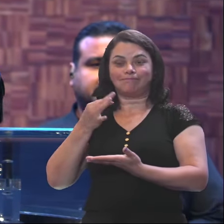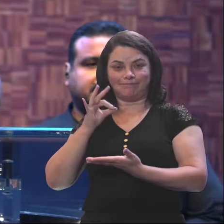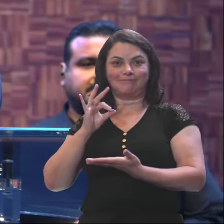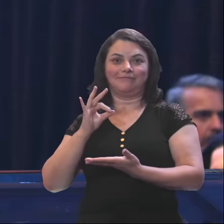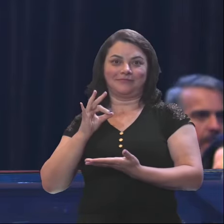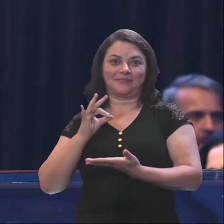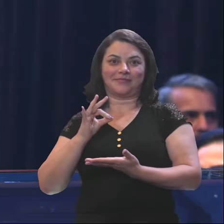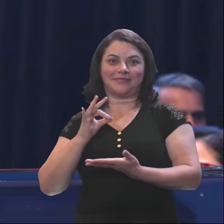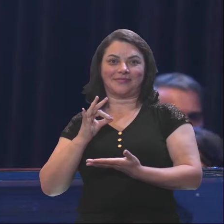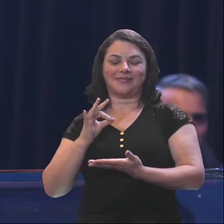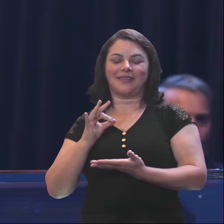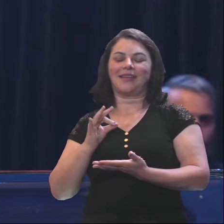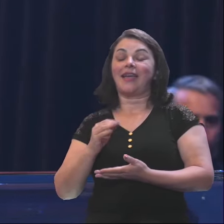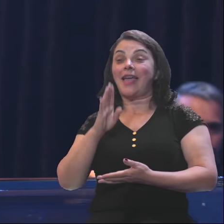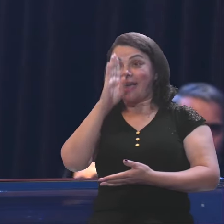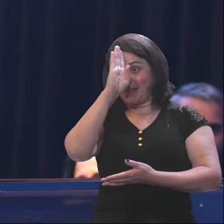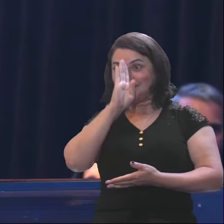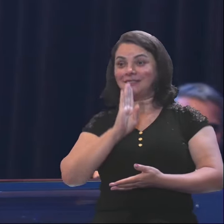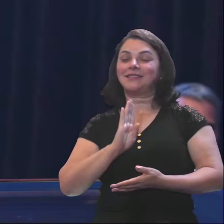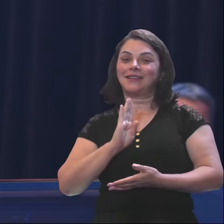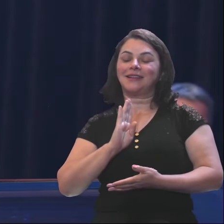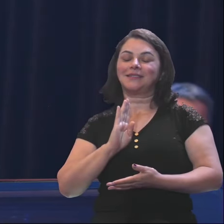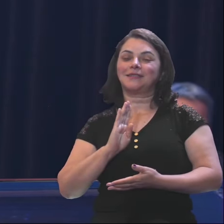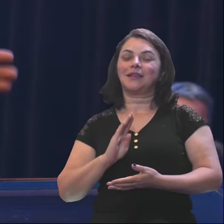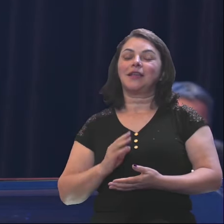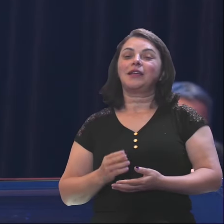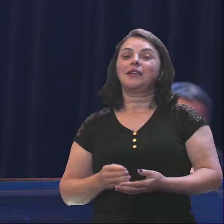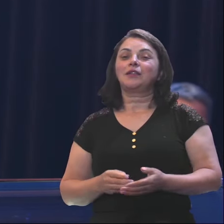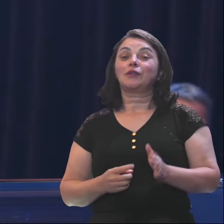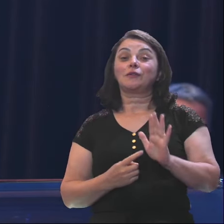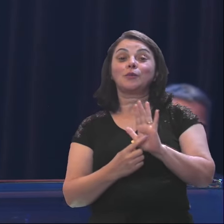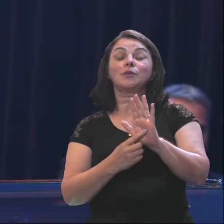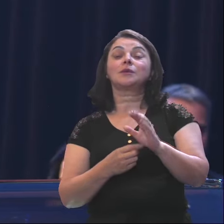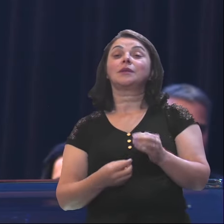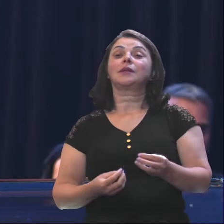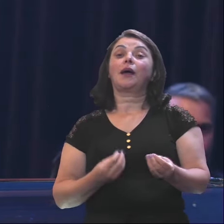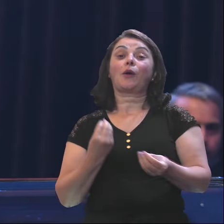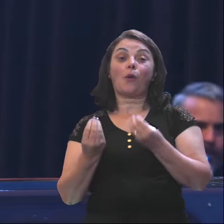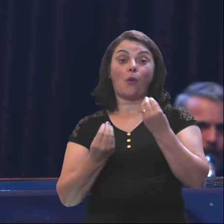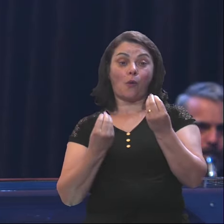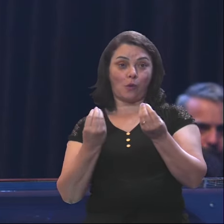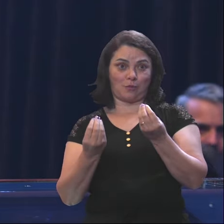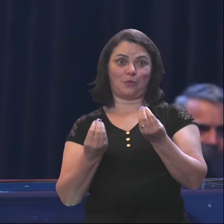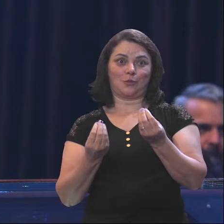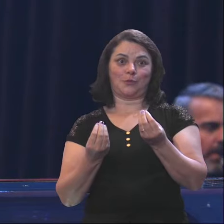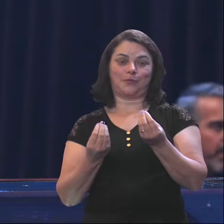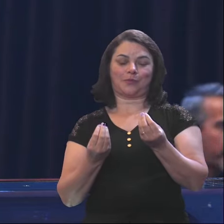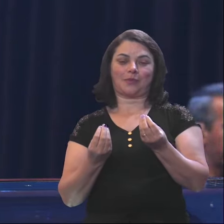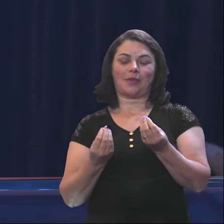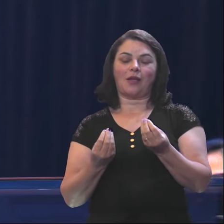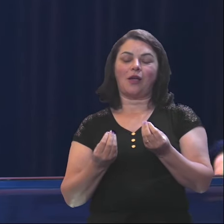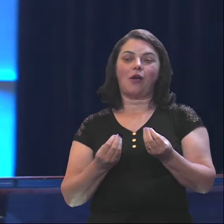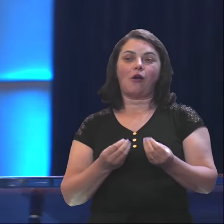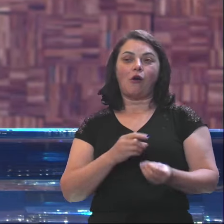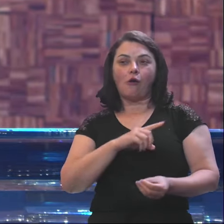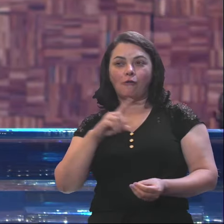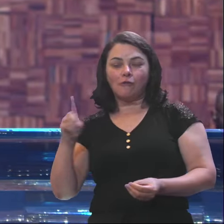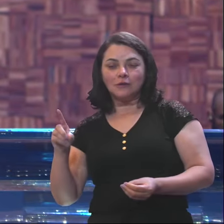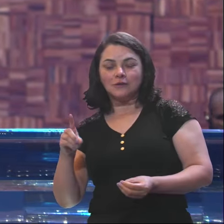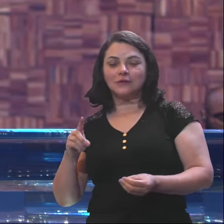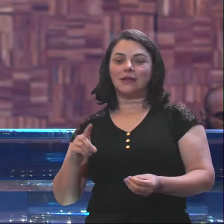muito bem-vindo. O café é de graça e a gente vai te explicar quais são os próximos passos para você se tornar um seguidor